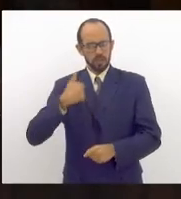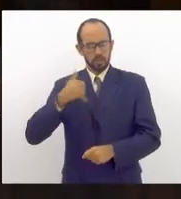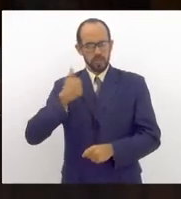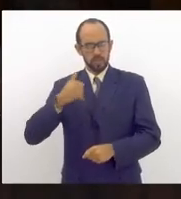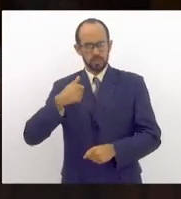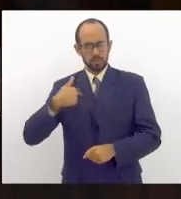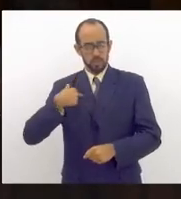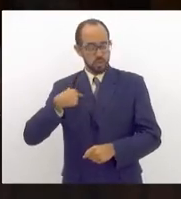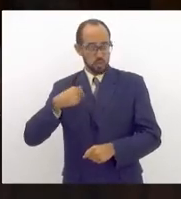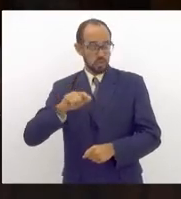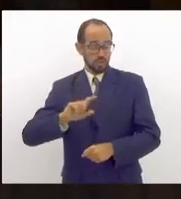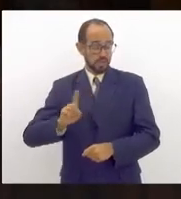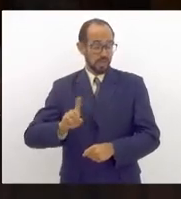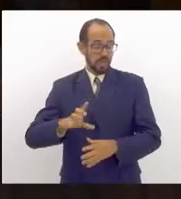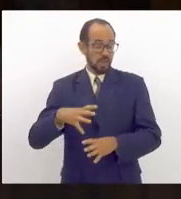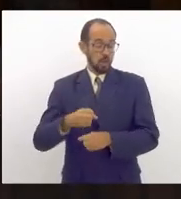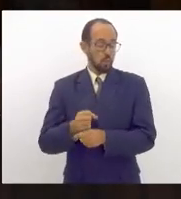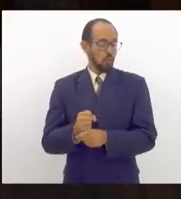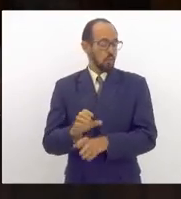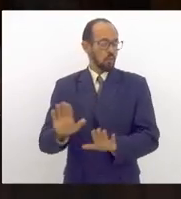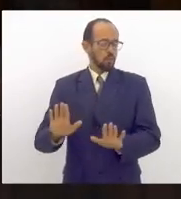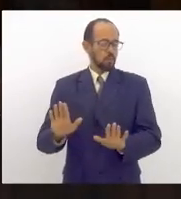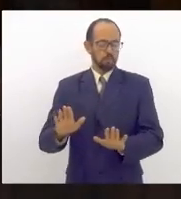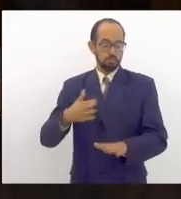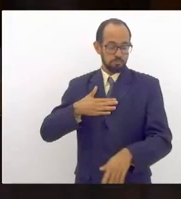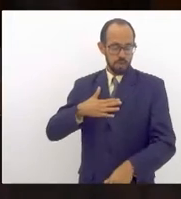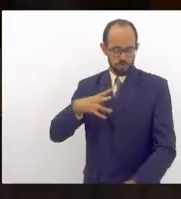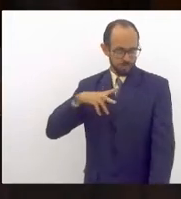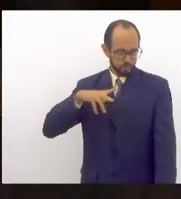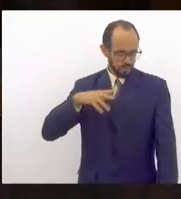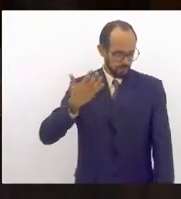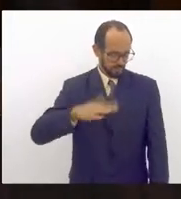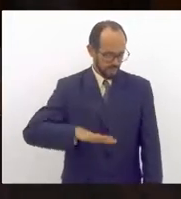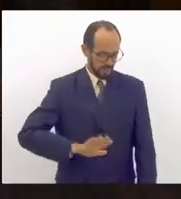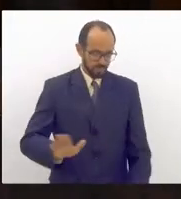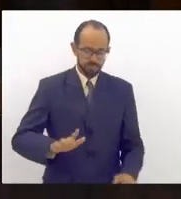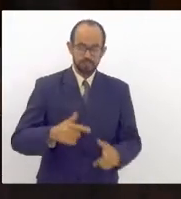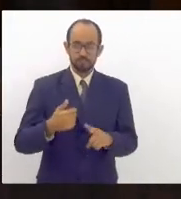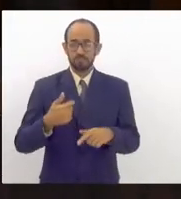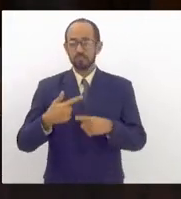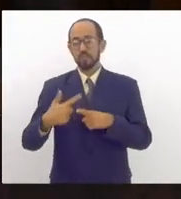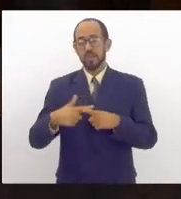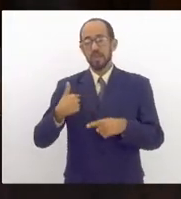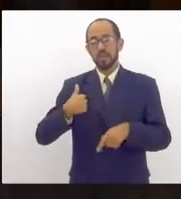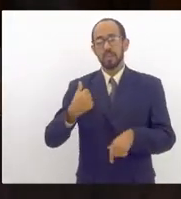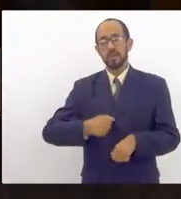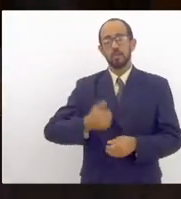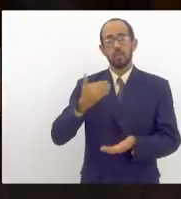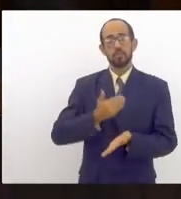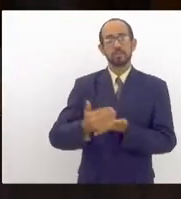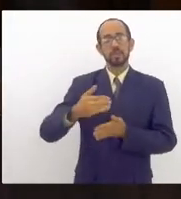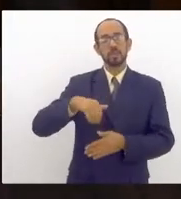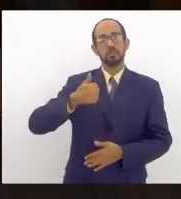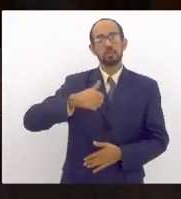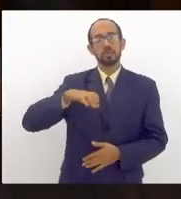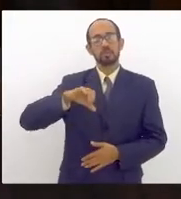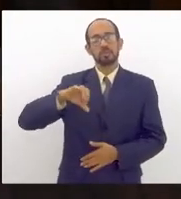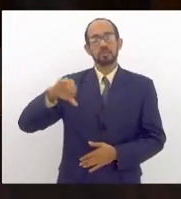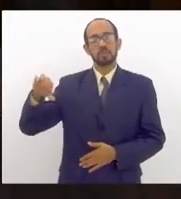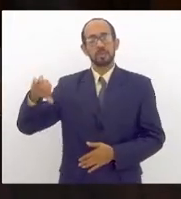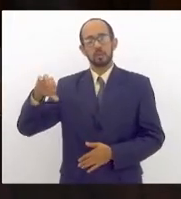eu não conto a minha conta Nesse sentido porque é considerando que eu sou professora desde 99 que estou longe